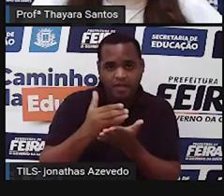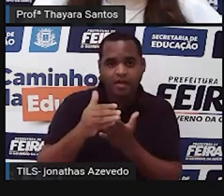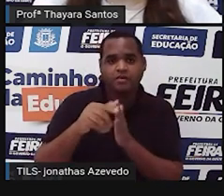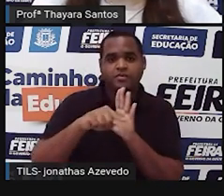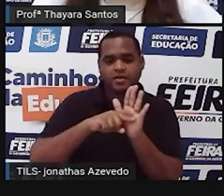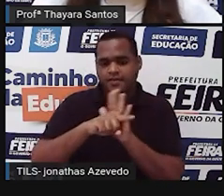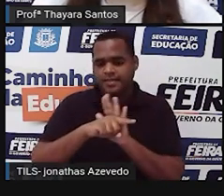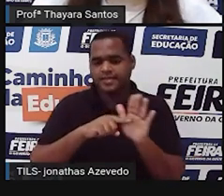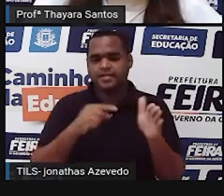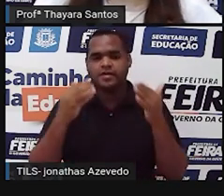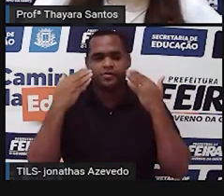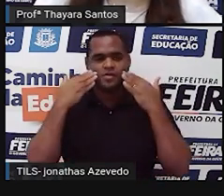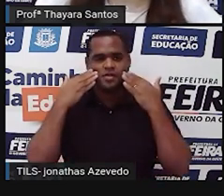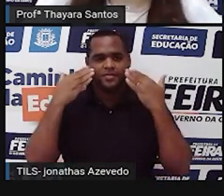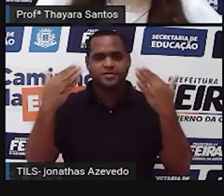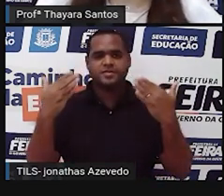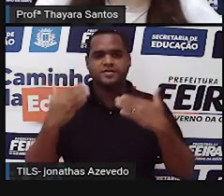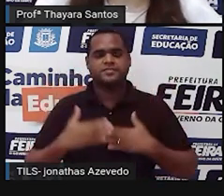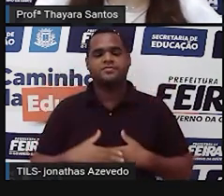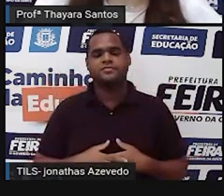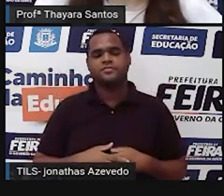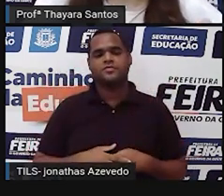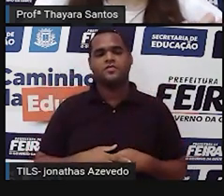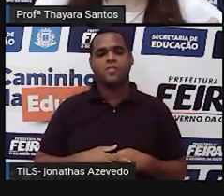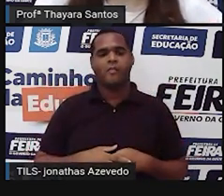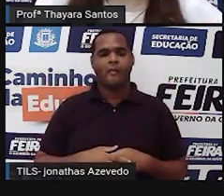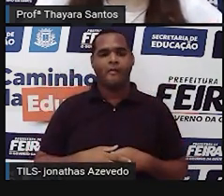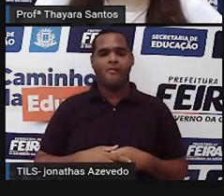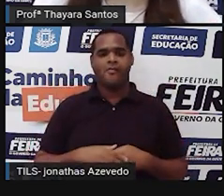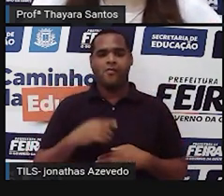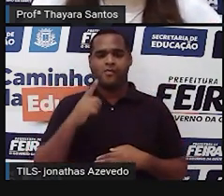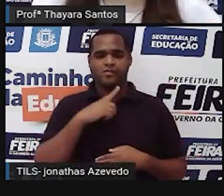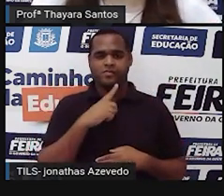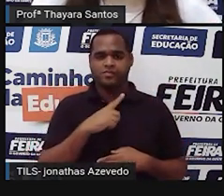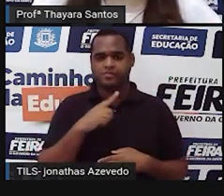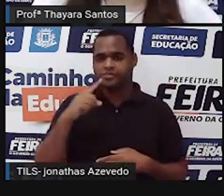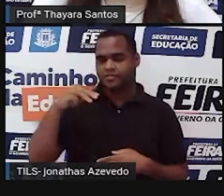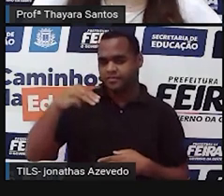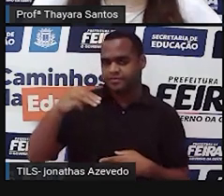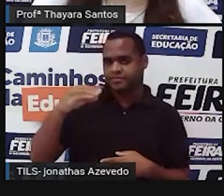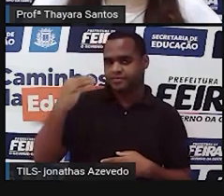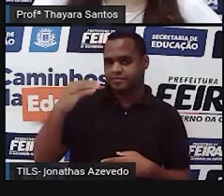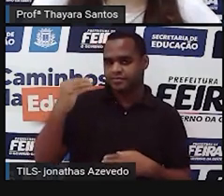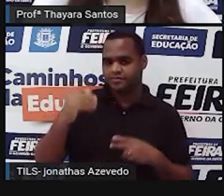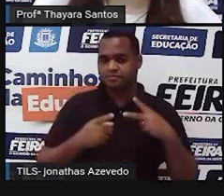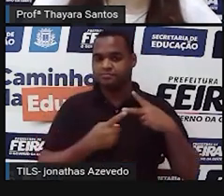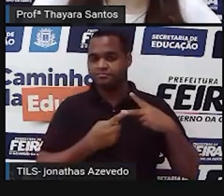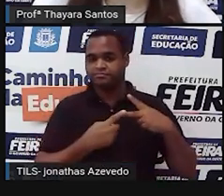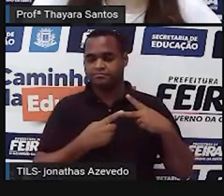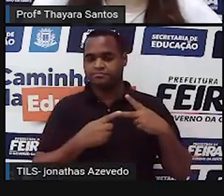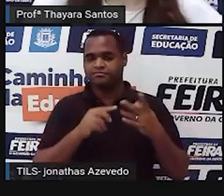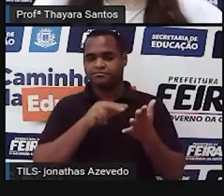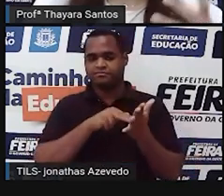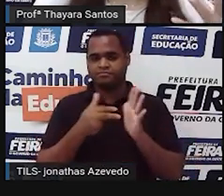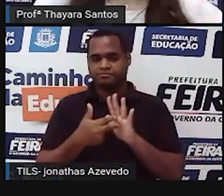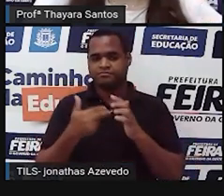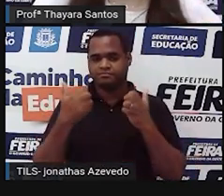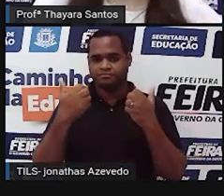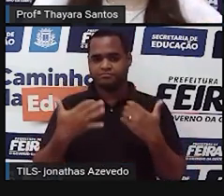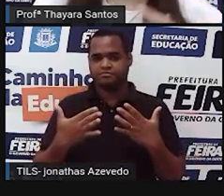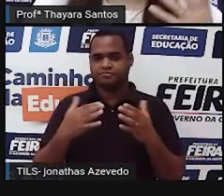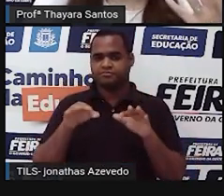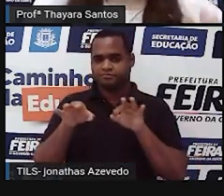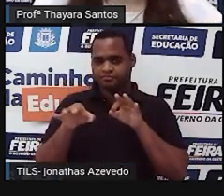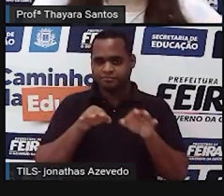instrução, investigação e apresentação. O método científico está mais relacionado com essa segunda definição, que é um processo